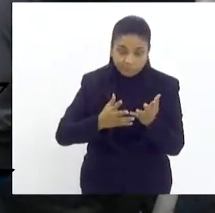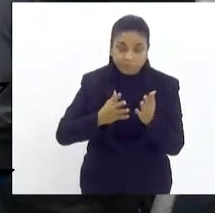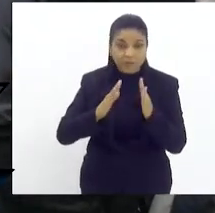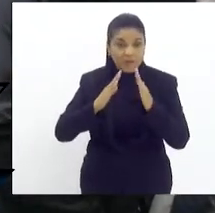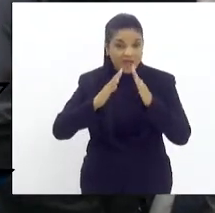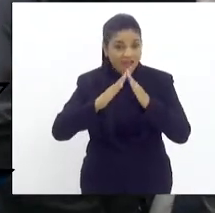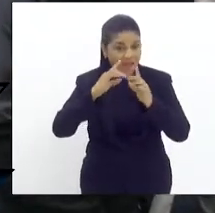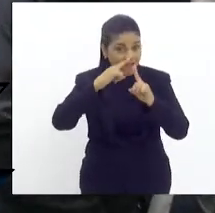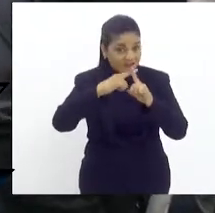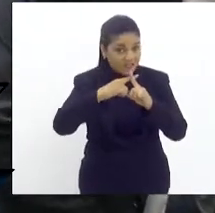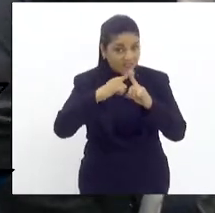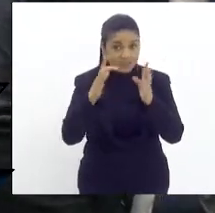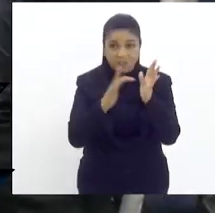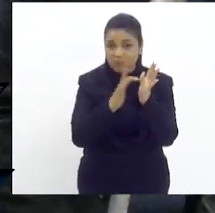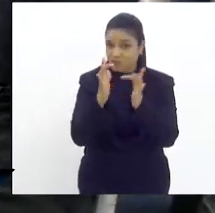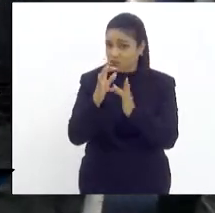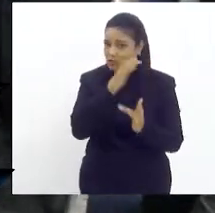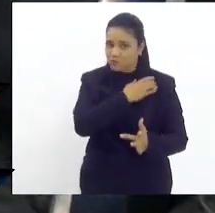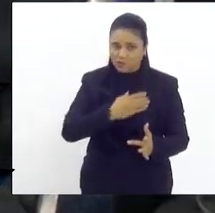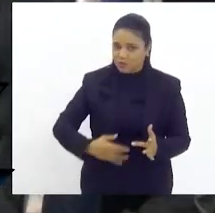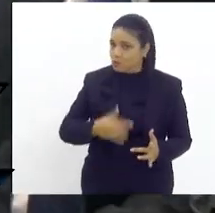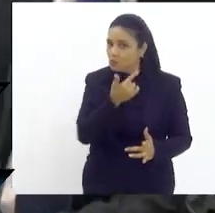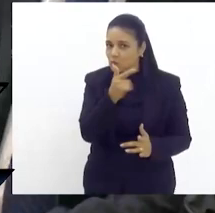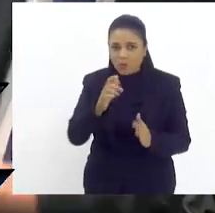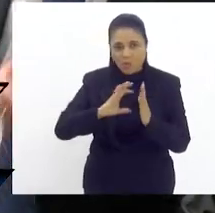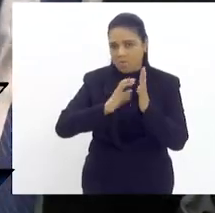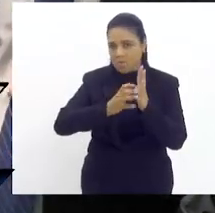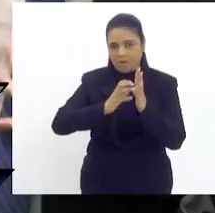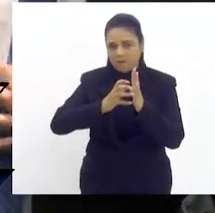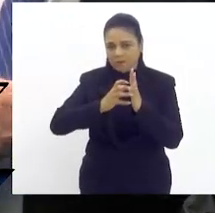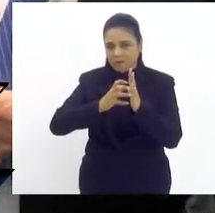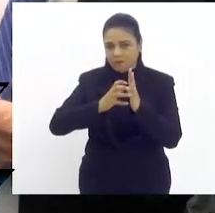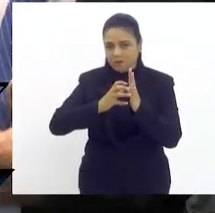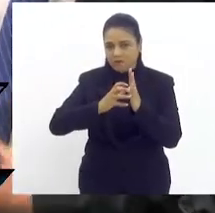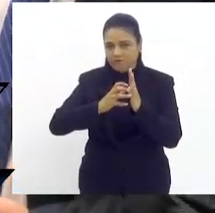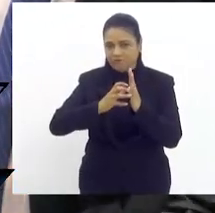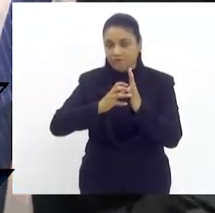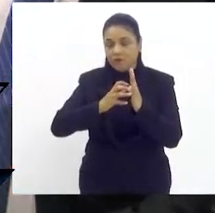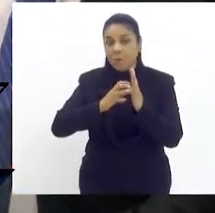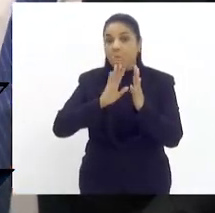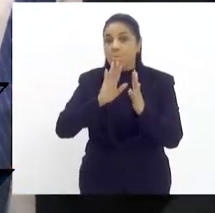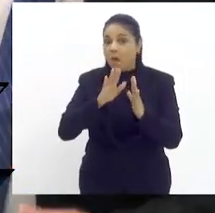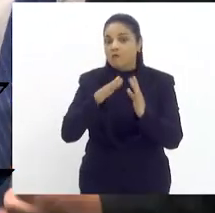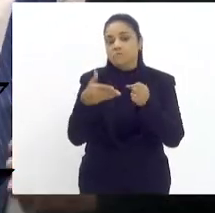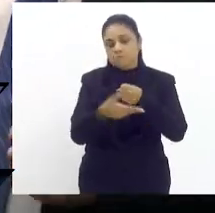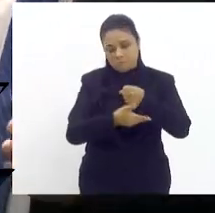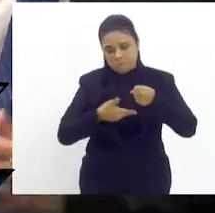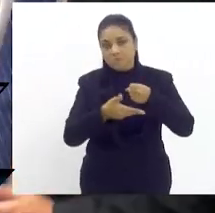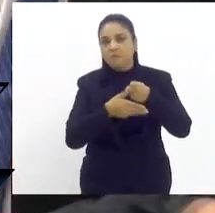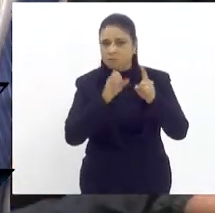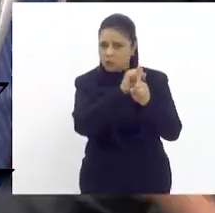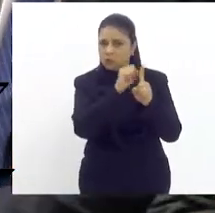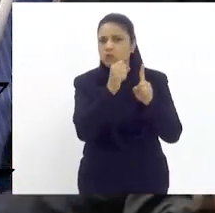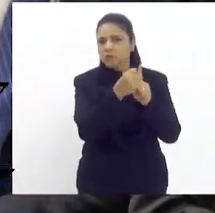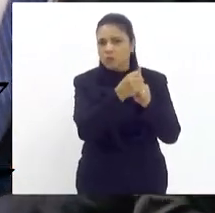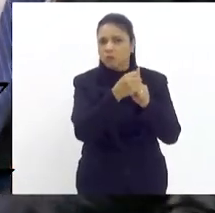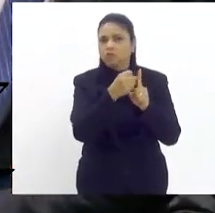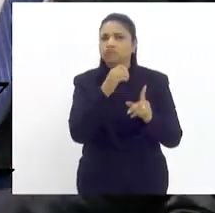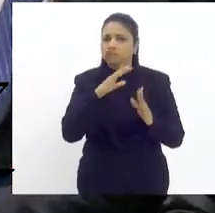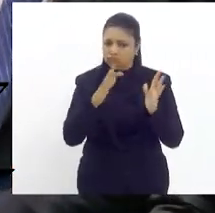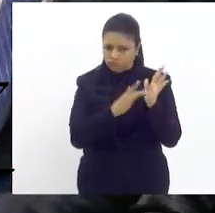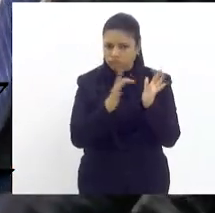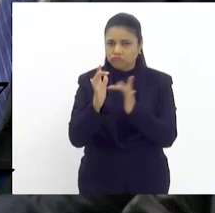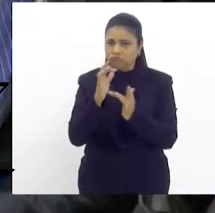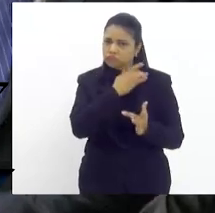igreja em si de Jesus Cristo ela não é ela é sim embasada também na questão social evidentemente Jesus Cristo como bem disso Deputado Luiz Paulo